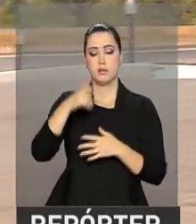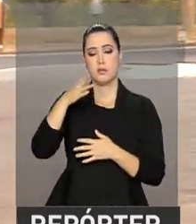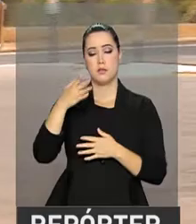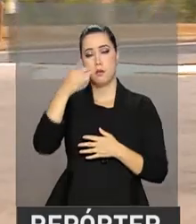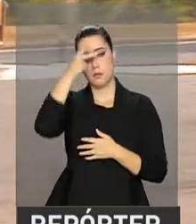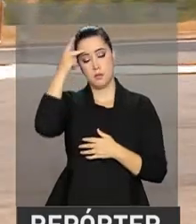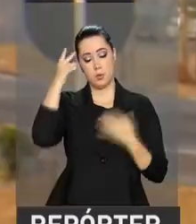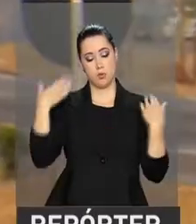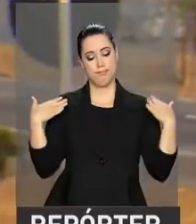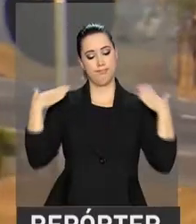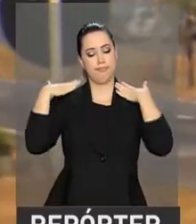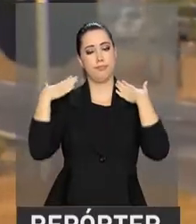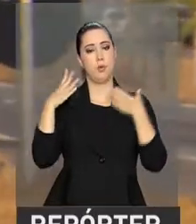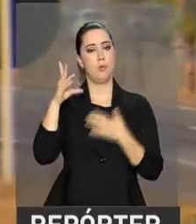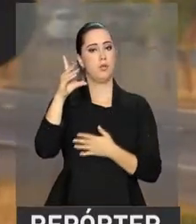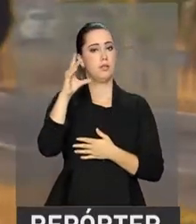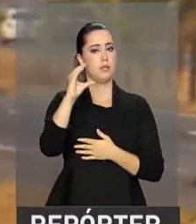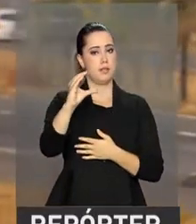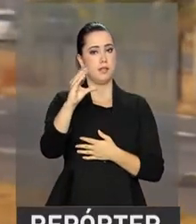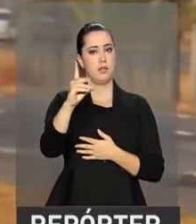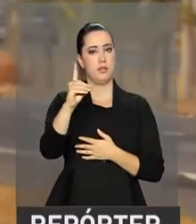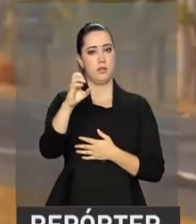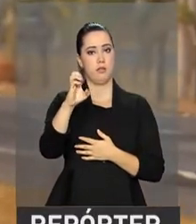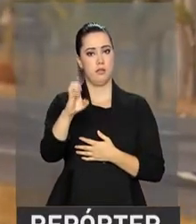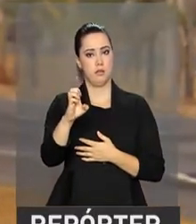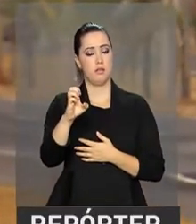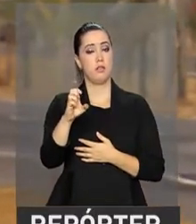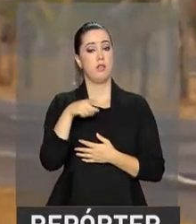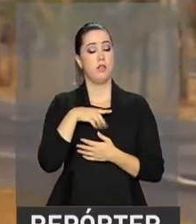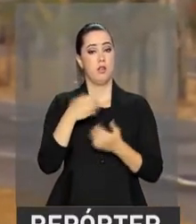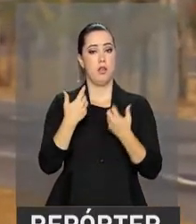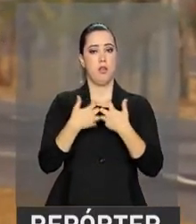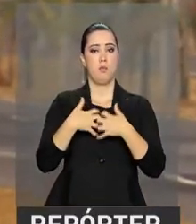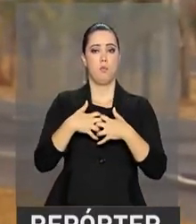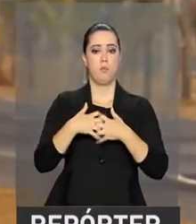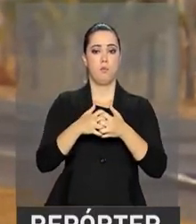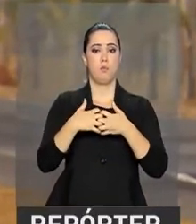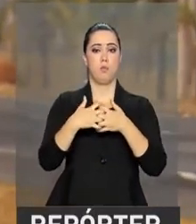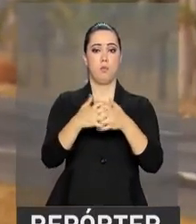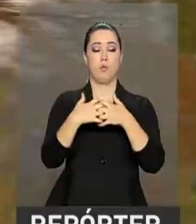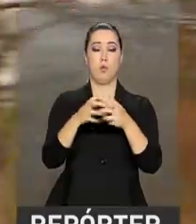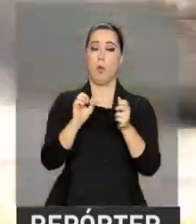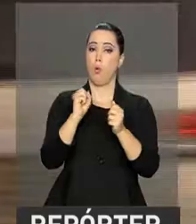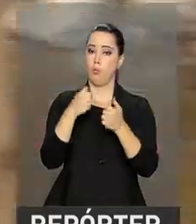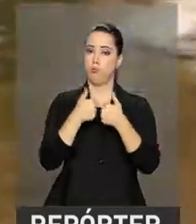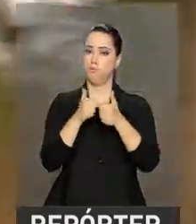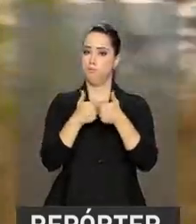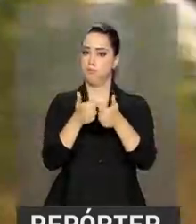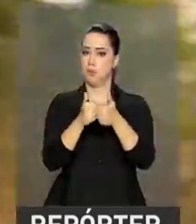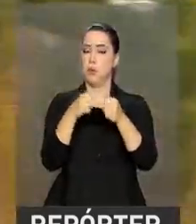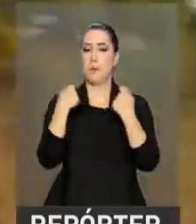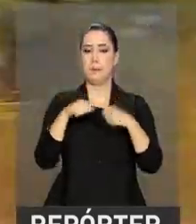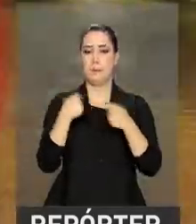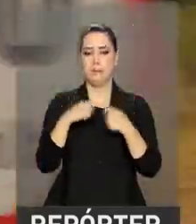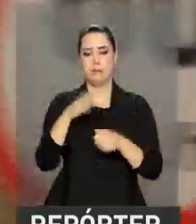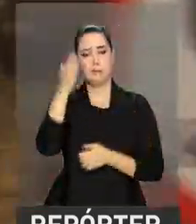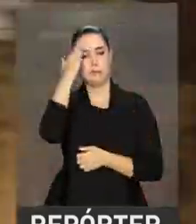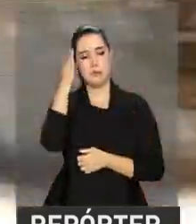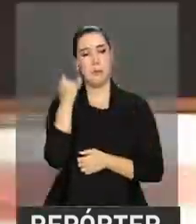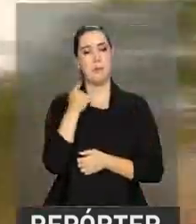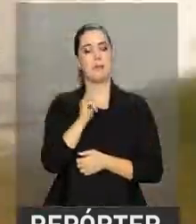motoristas as categorias c d e e aptos a dirigir caminhões micro ônibus e ônibus façam testes toxicológicos